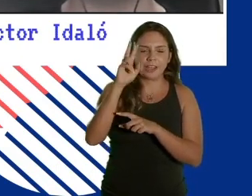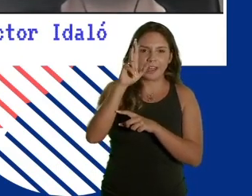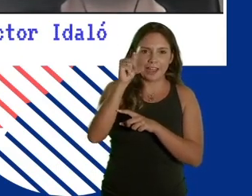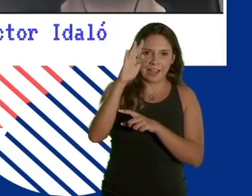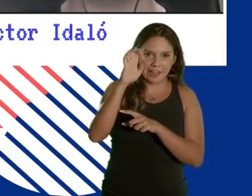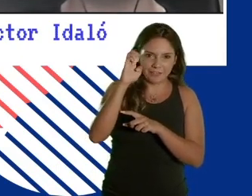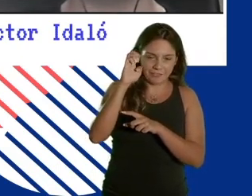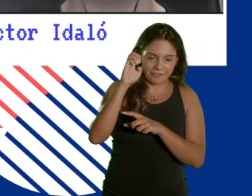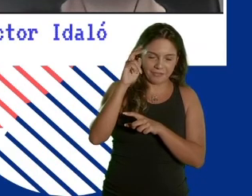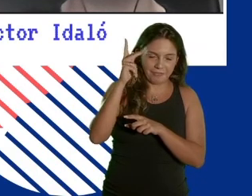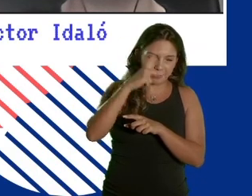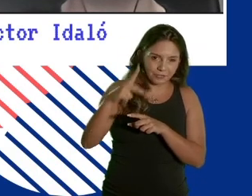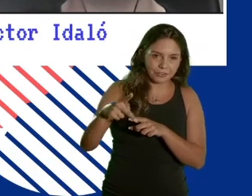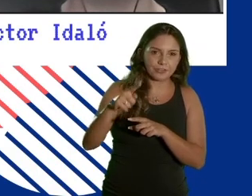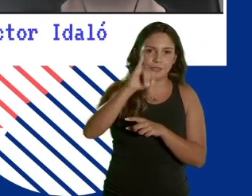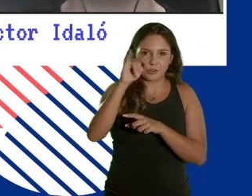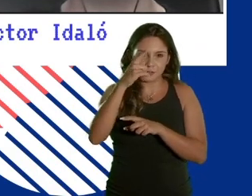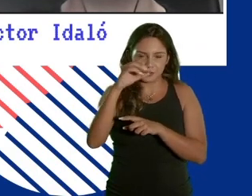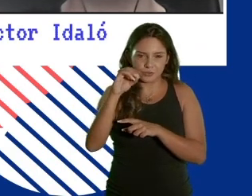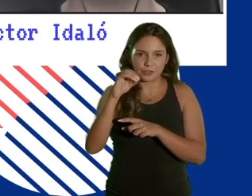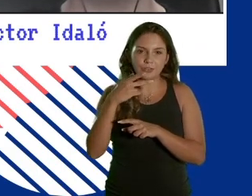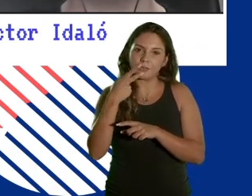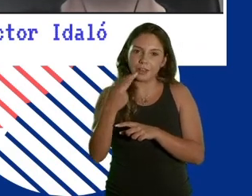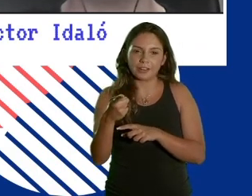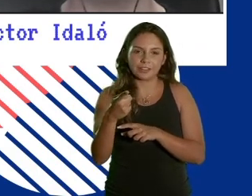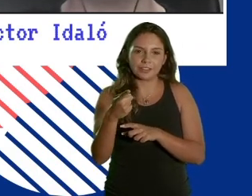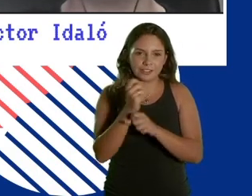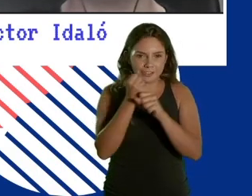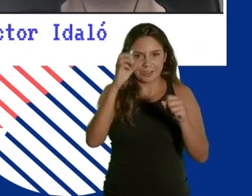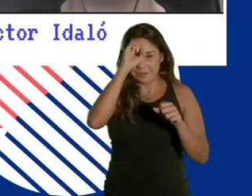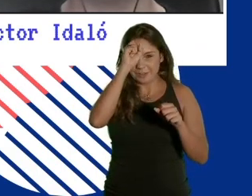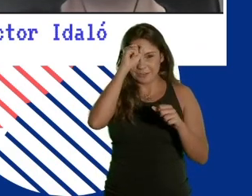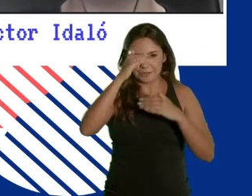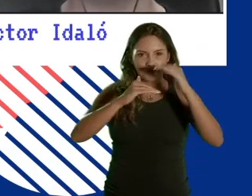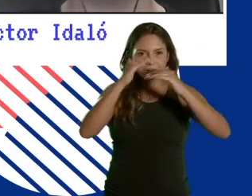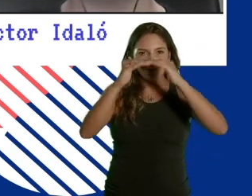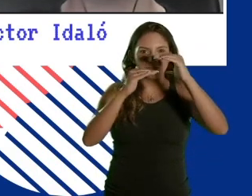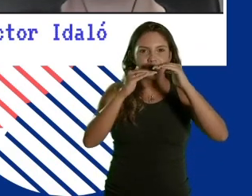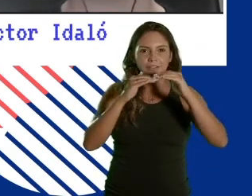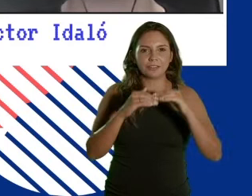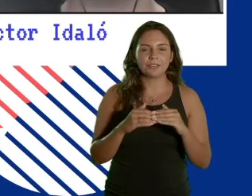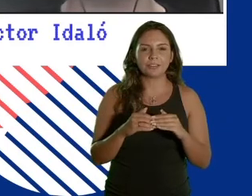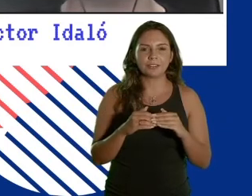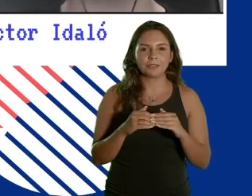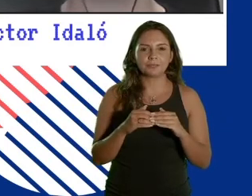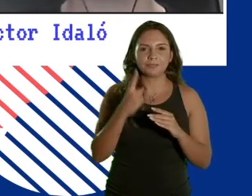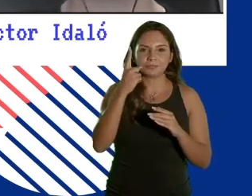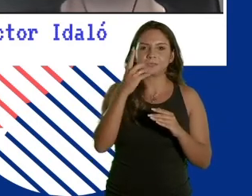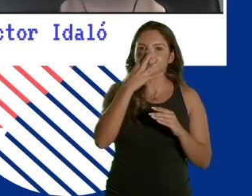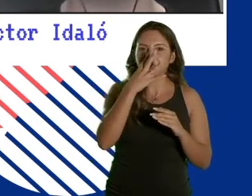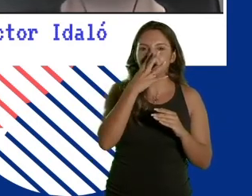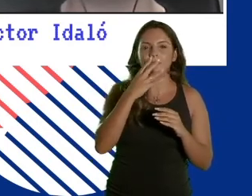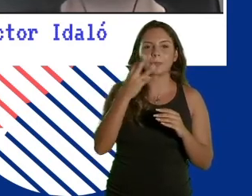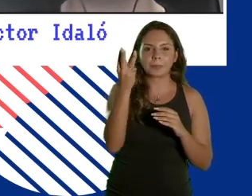grande mestra e João Vitor, permita-me dizer, grande aprendiz no processo. E daqui do lado de cada tela, um admirador